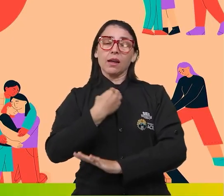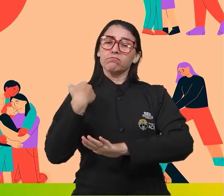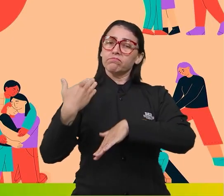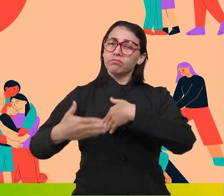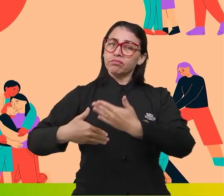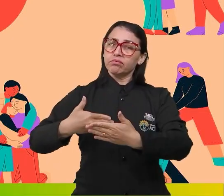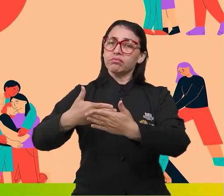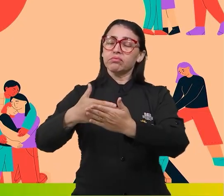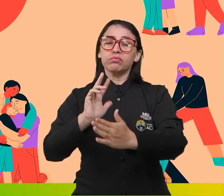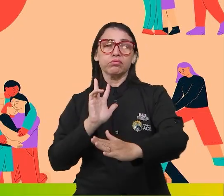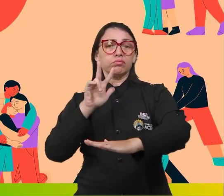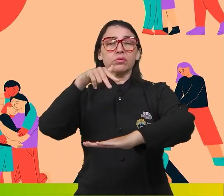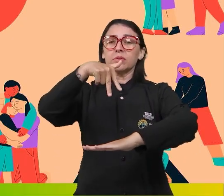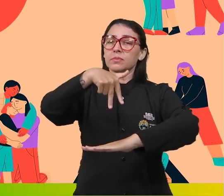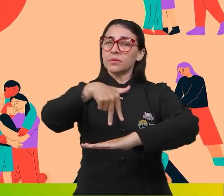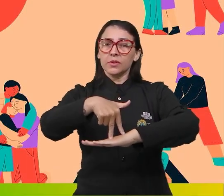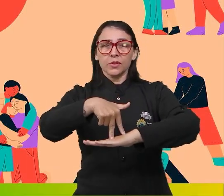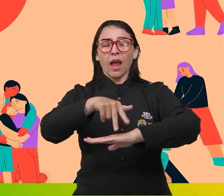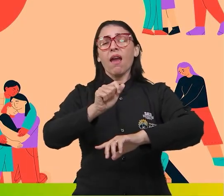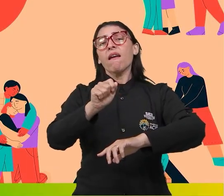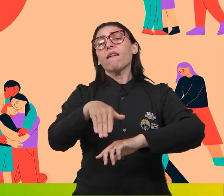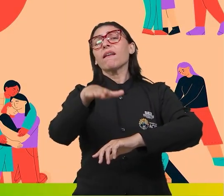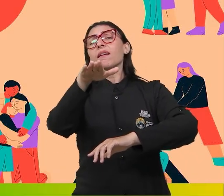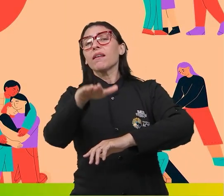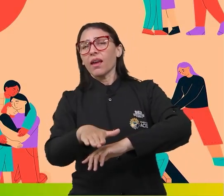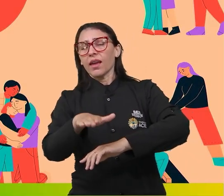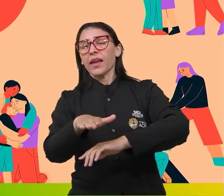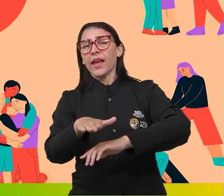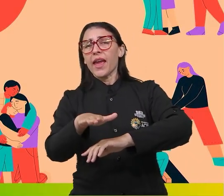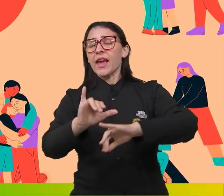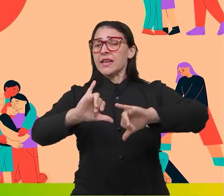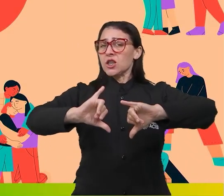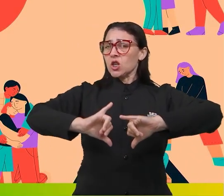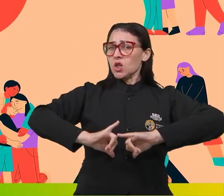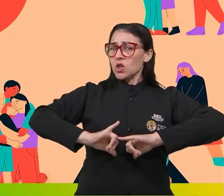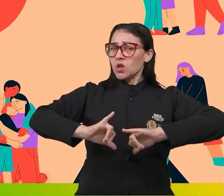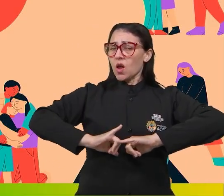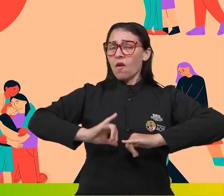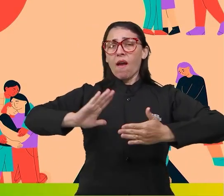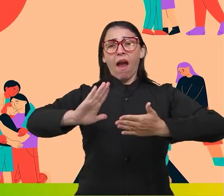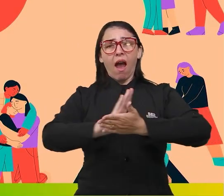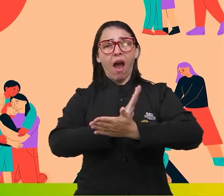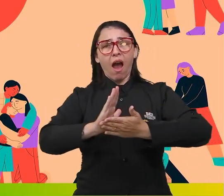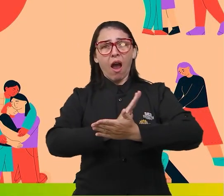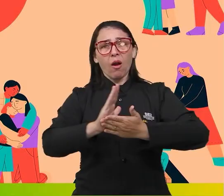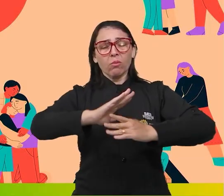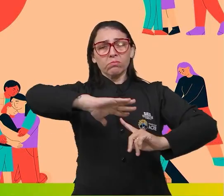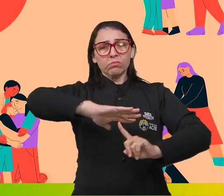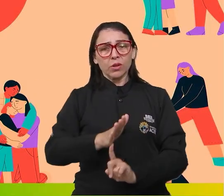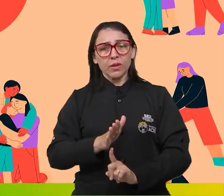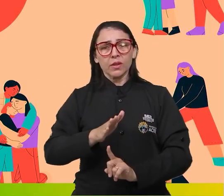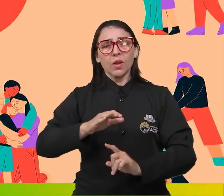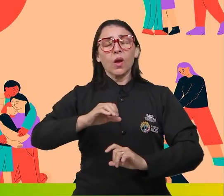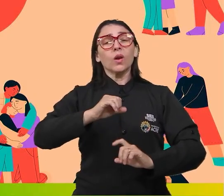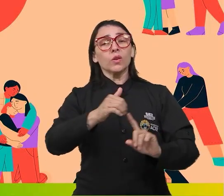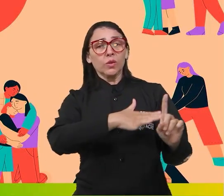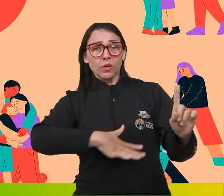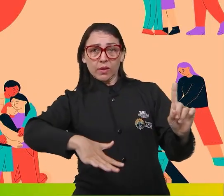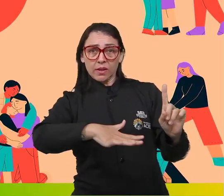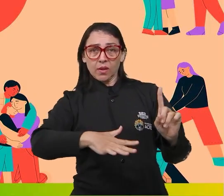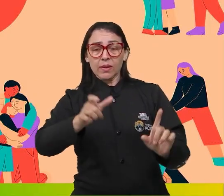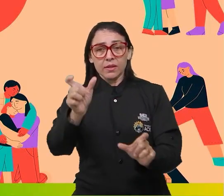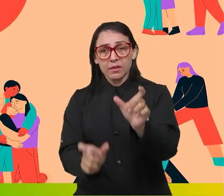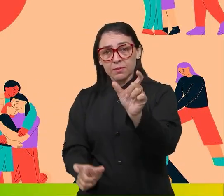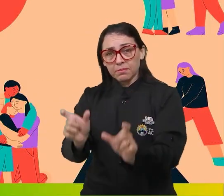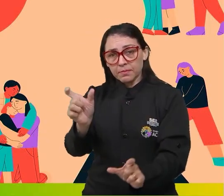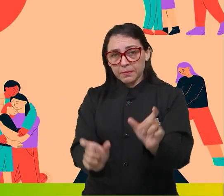ao protagonismo quem sofre alguns tipos de opressão social. Essas pessoas, elas